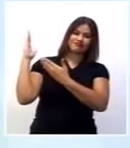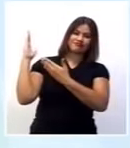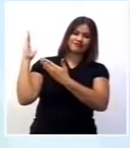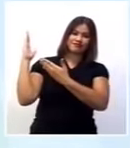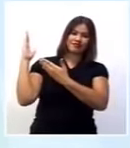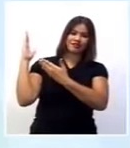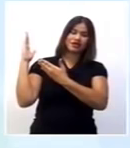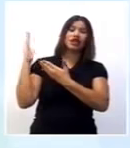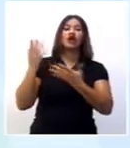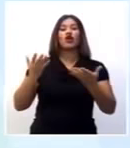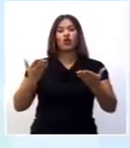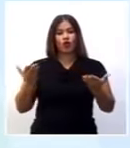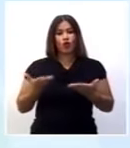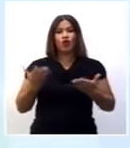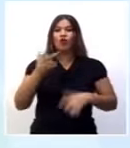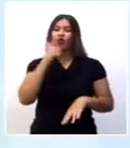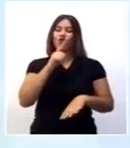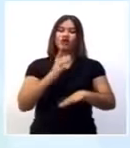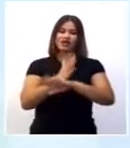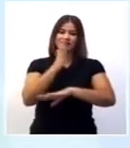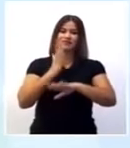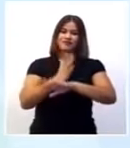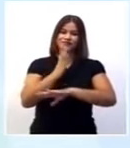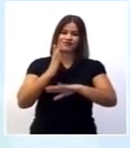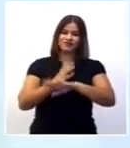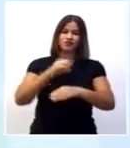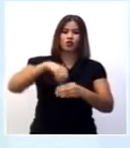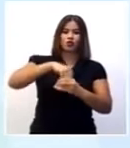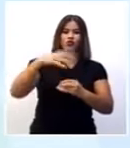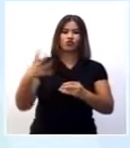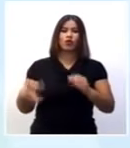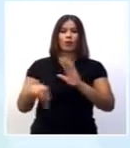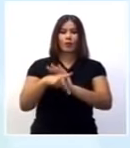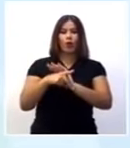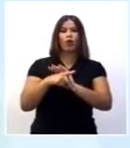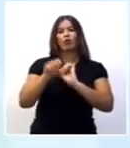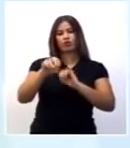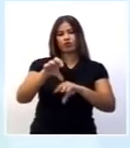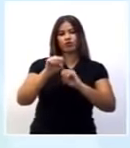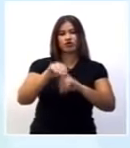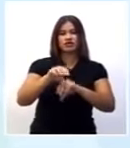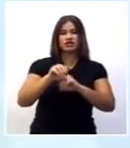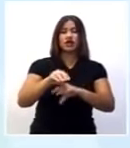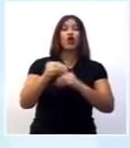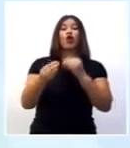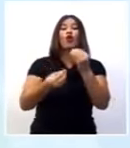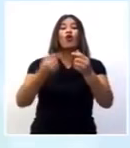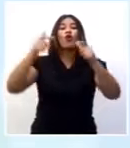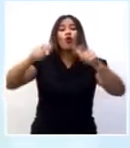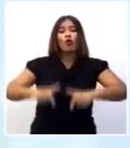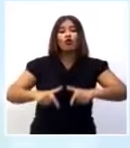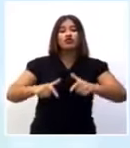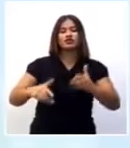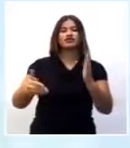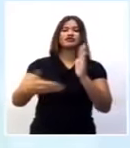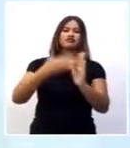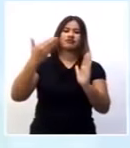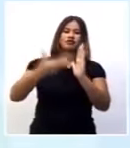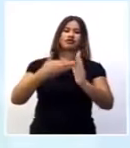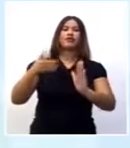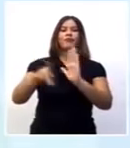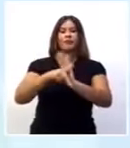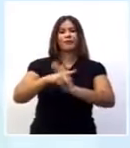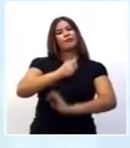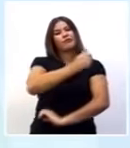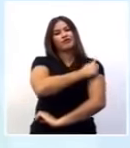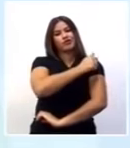têm acesso a todo o material dessa aula. O material dessa aula está presente no material do aluno, que está online